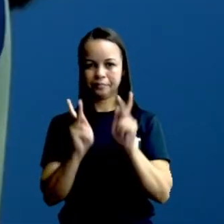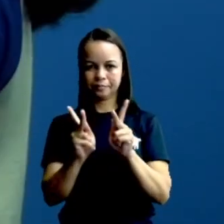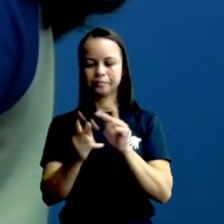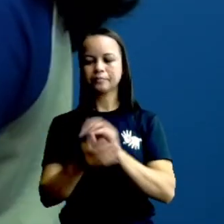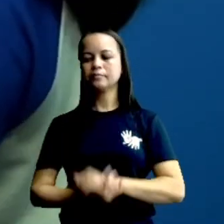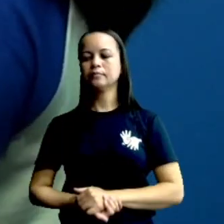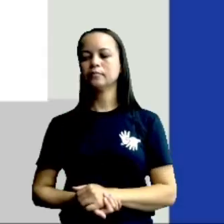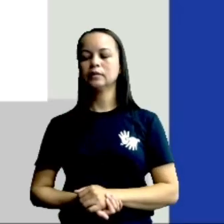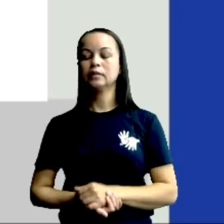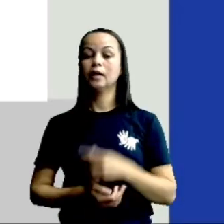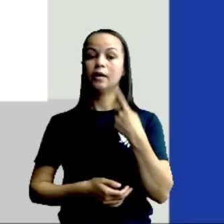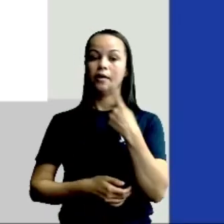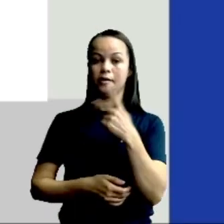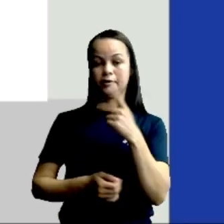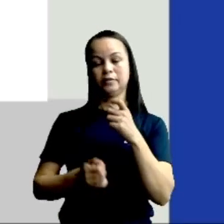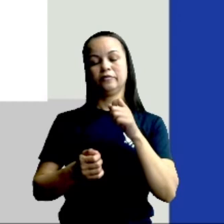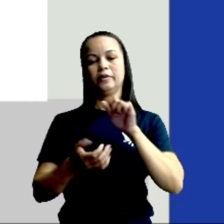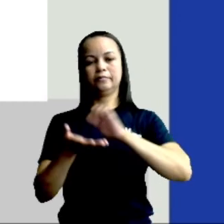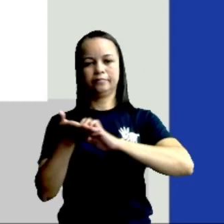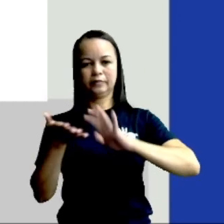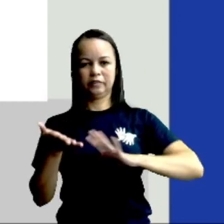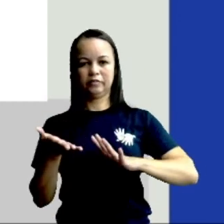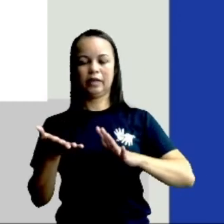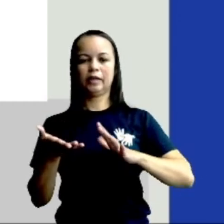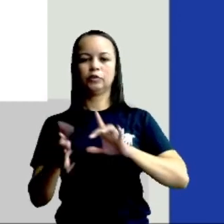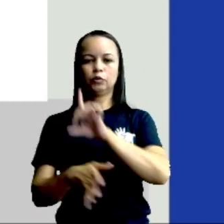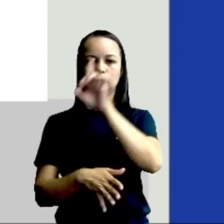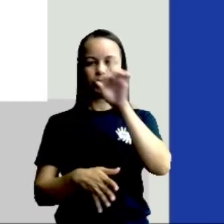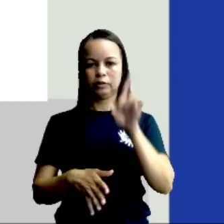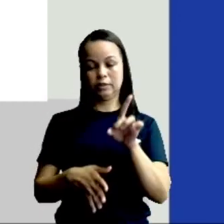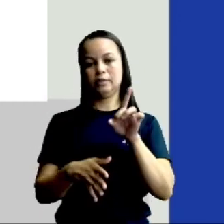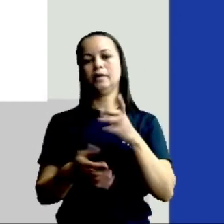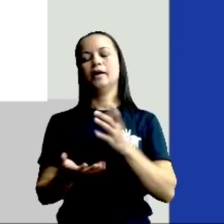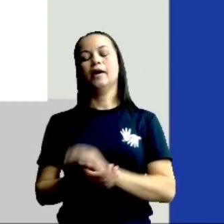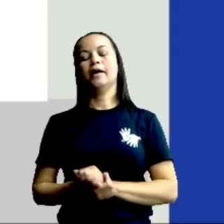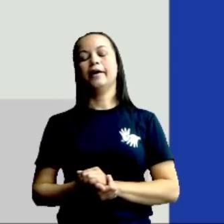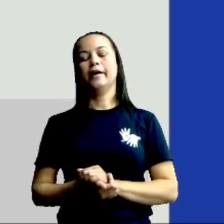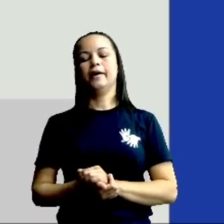Ok? Pronto, essa foi a nossa atividade do dia de geografia.